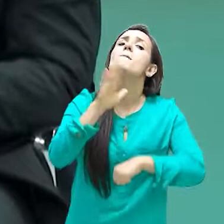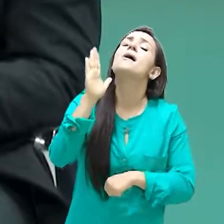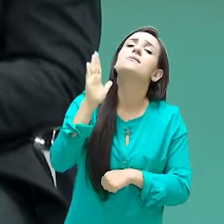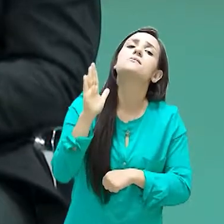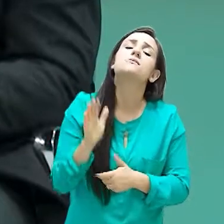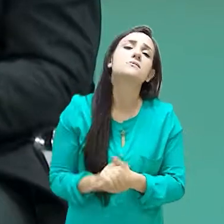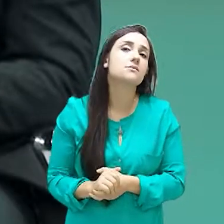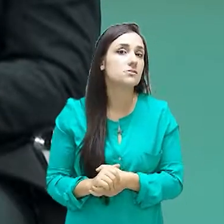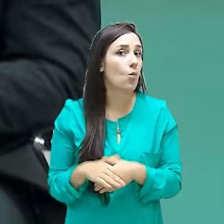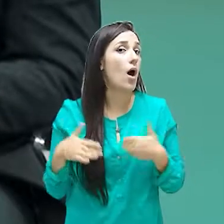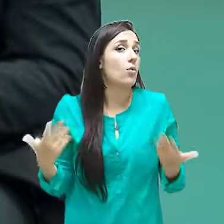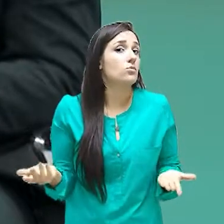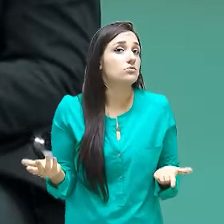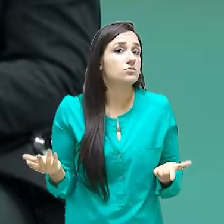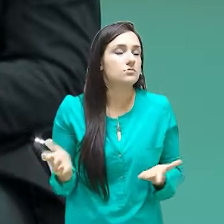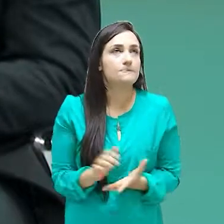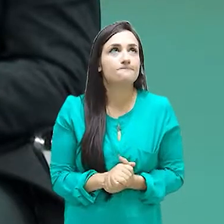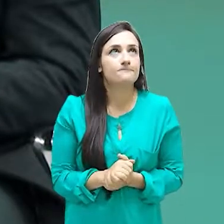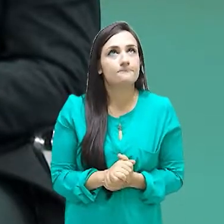demorou mais tempo,